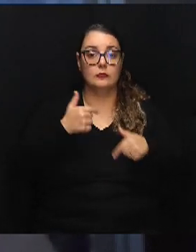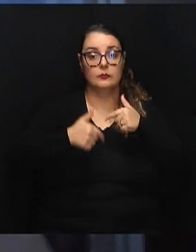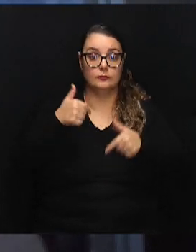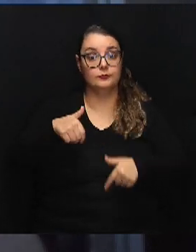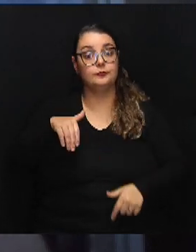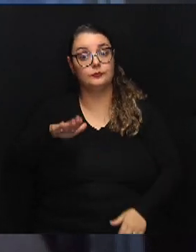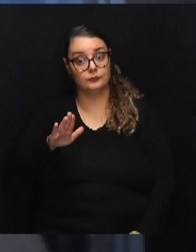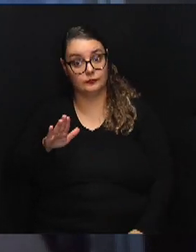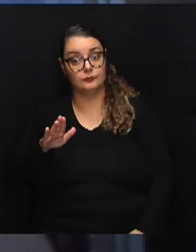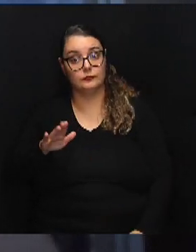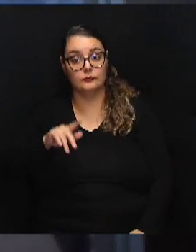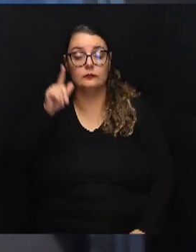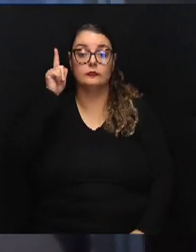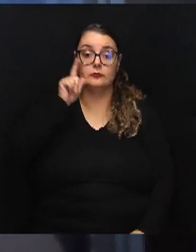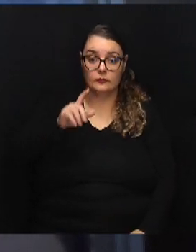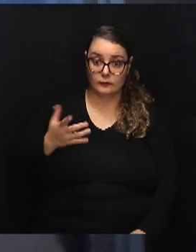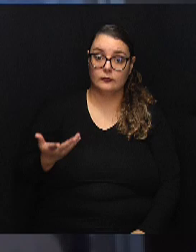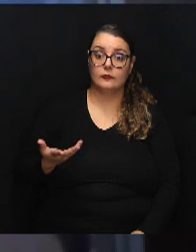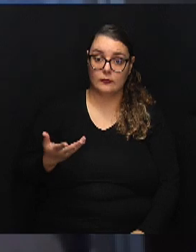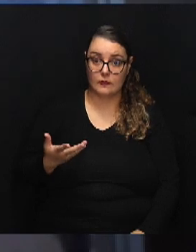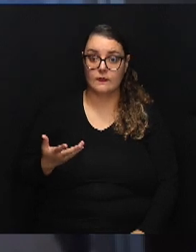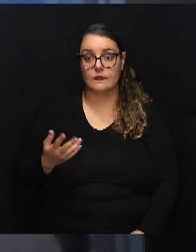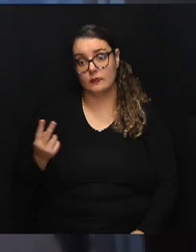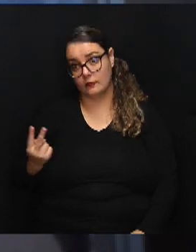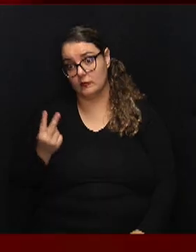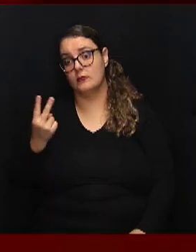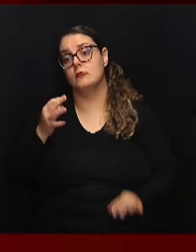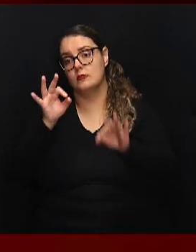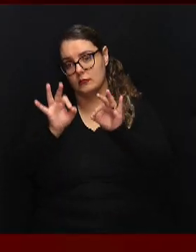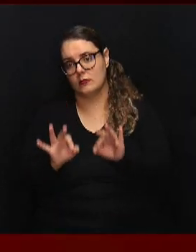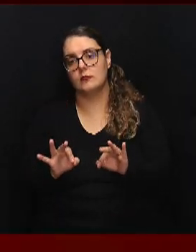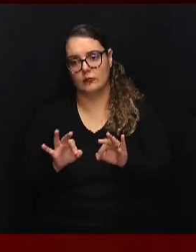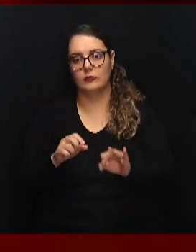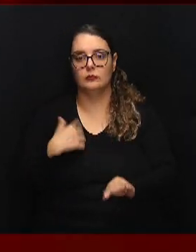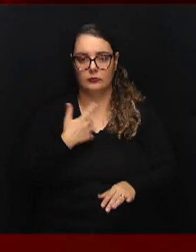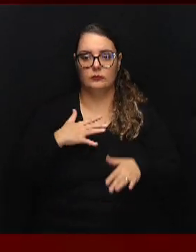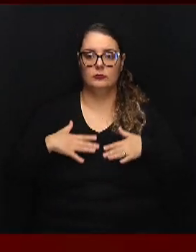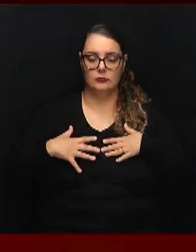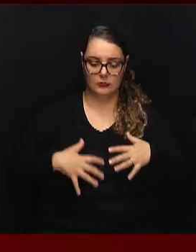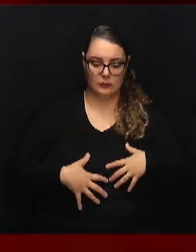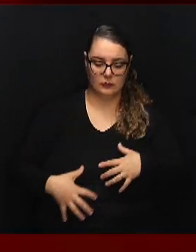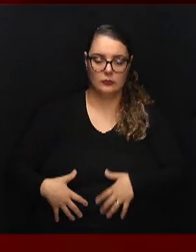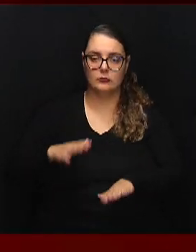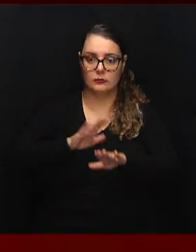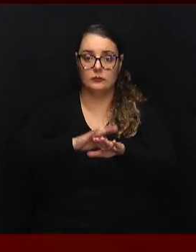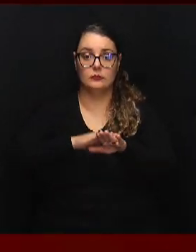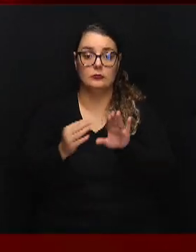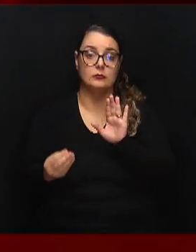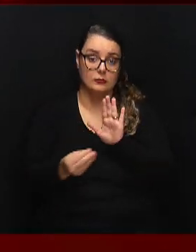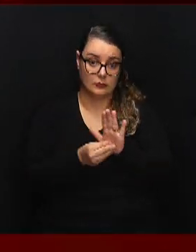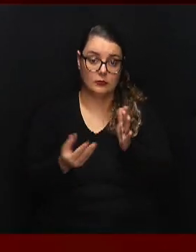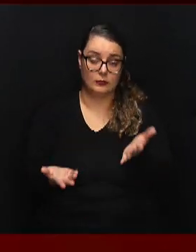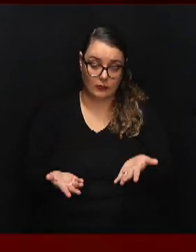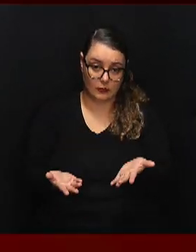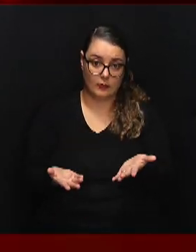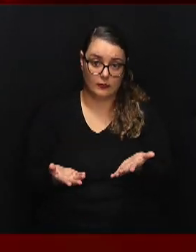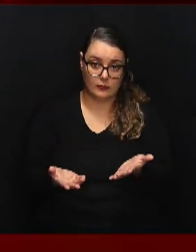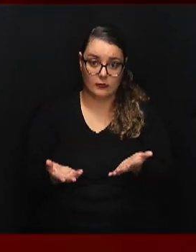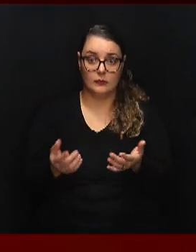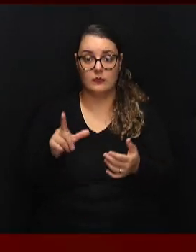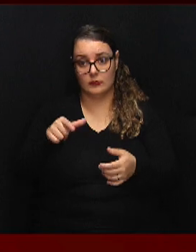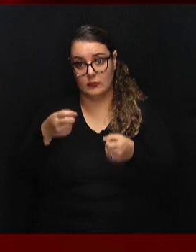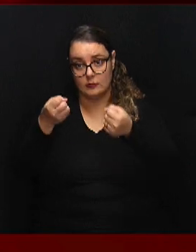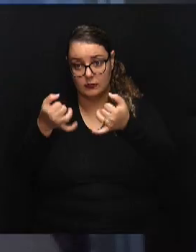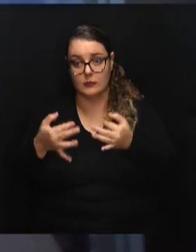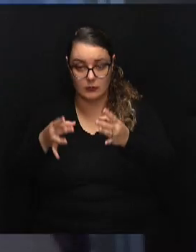muito mais para conseguir manter um valor adequado para os nossos funcionamentos, tá? E por último, depois eu posso explicar detalhadamente,